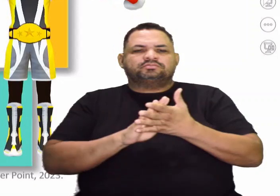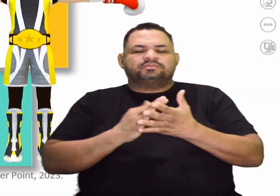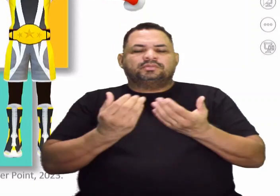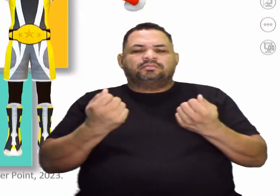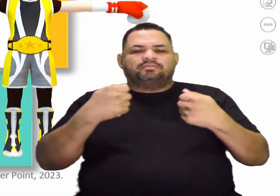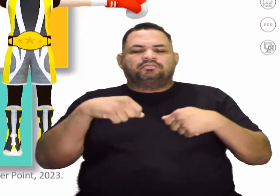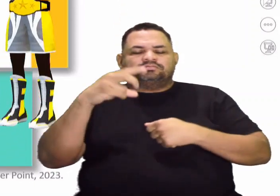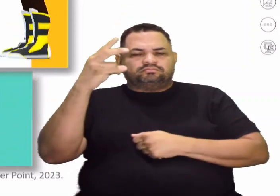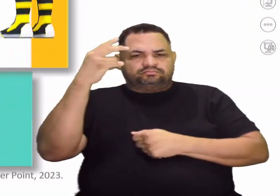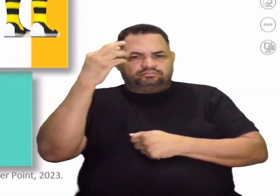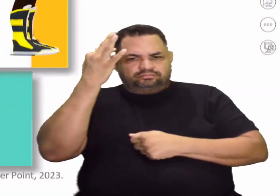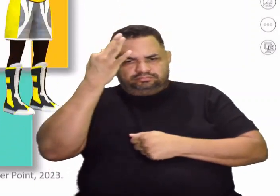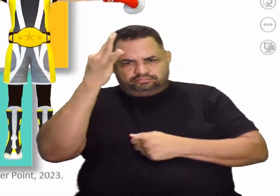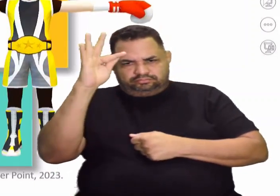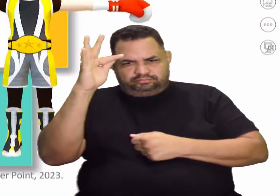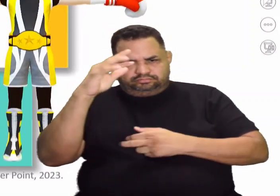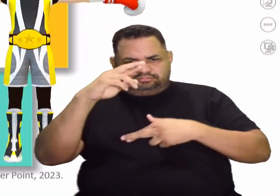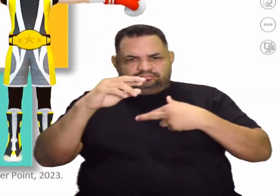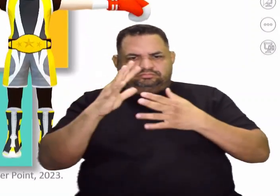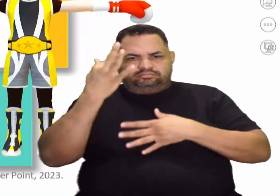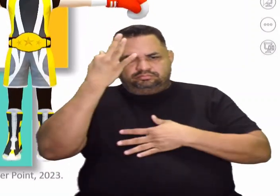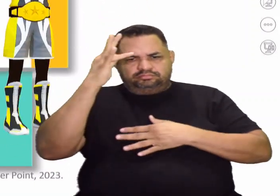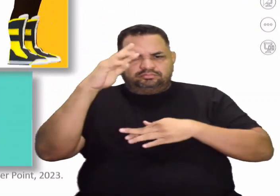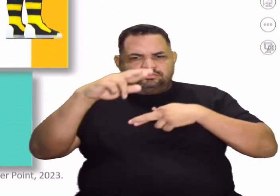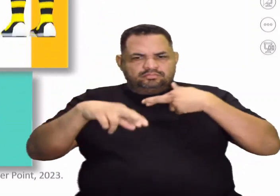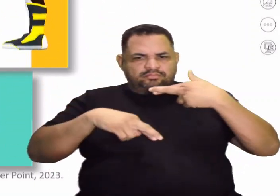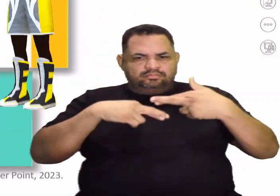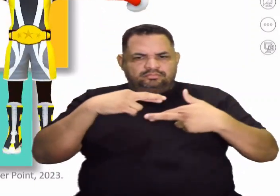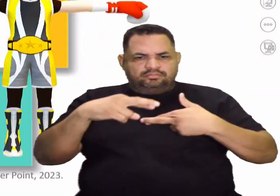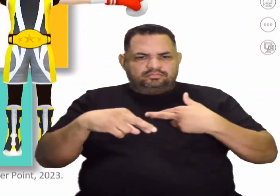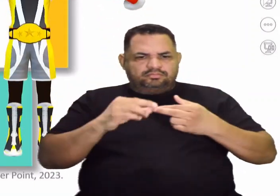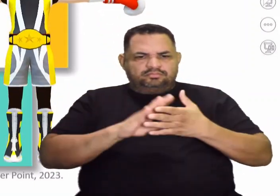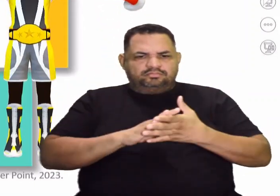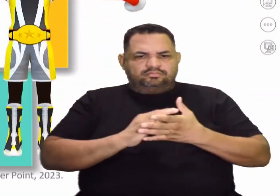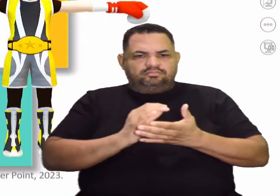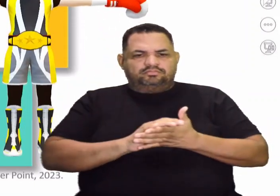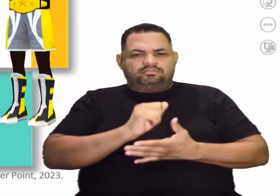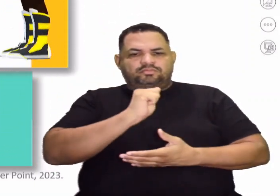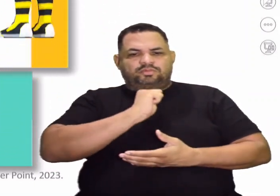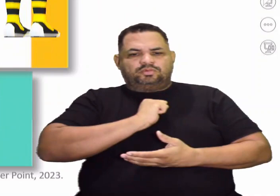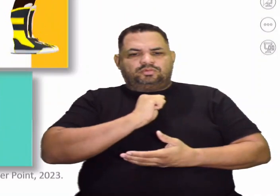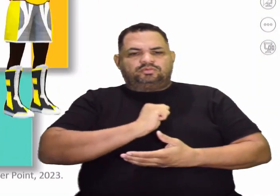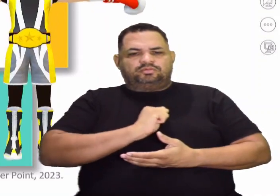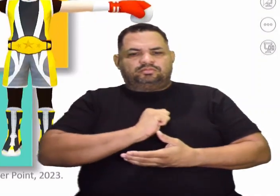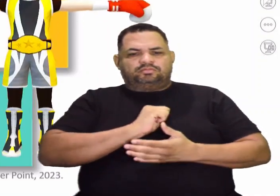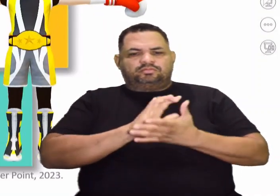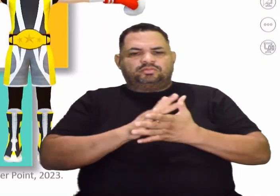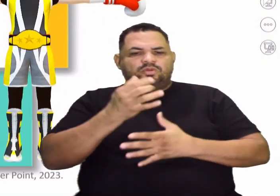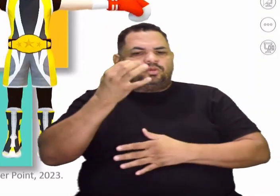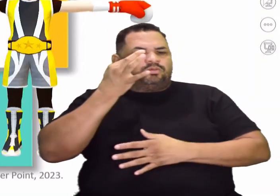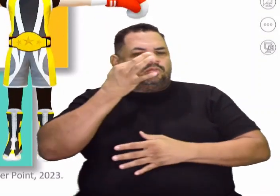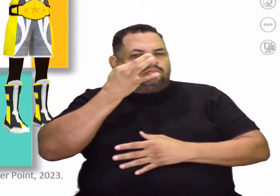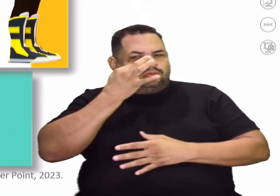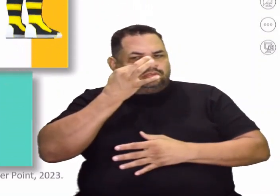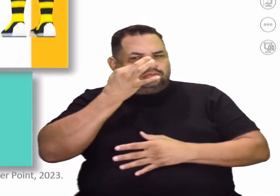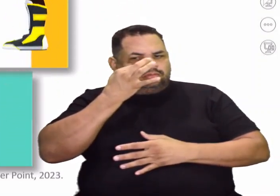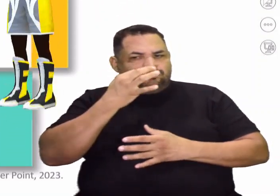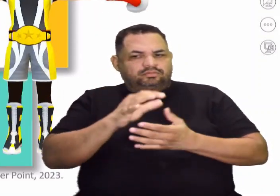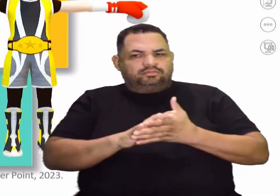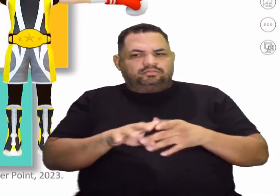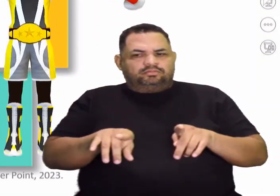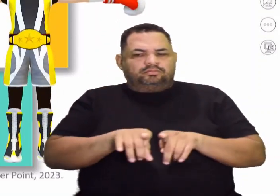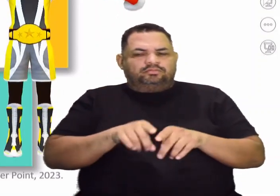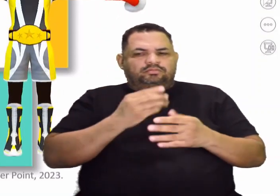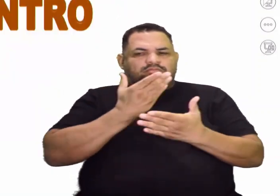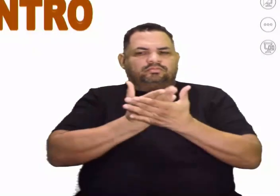filosófica, ok? Filosofia renascentista, o antropocentrismo e o humanismo. Então, a